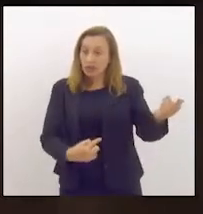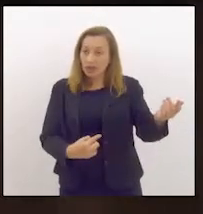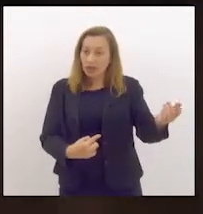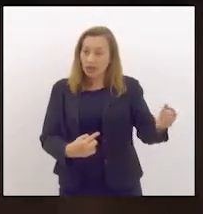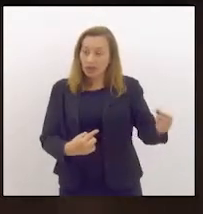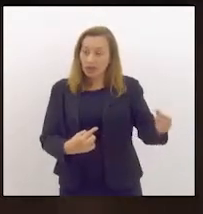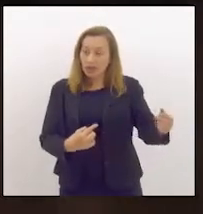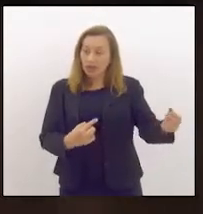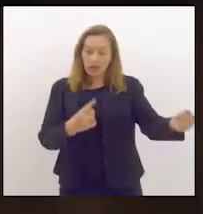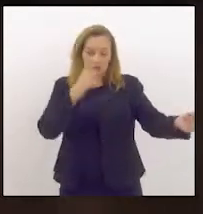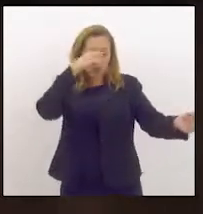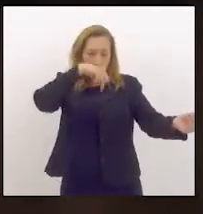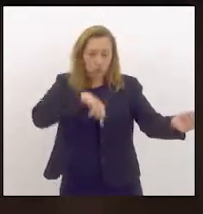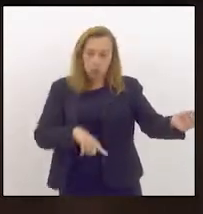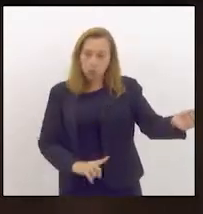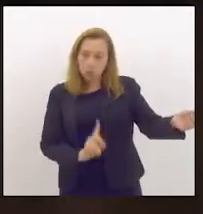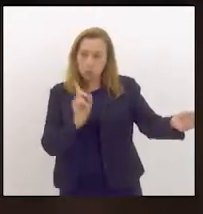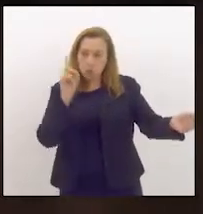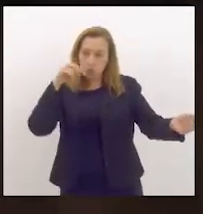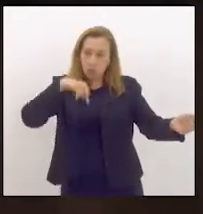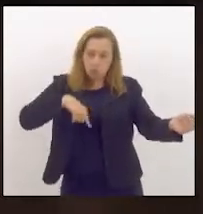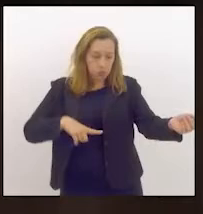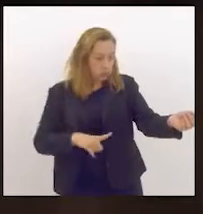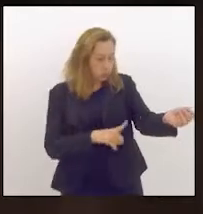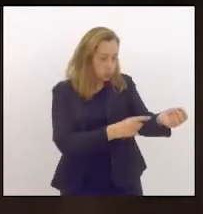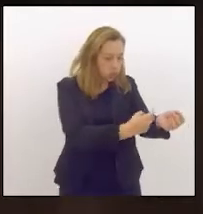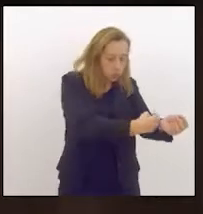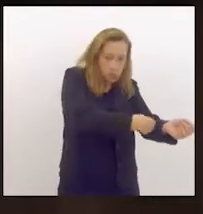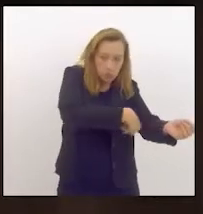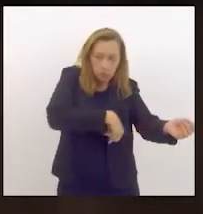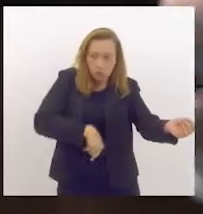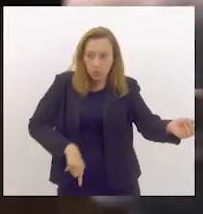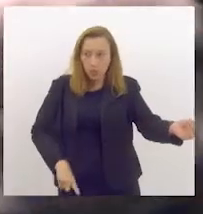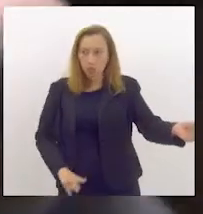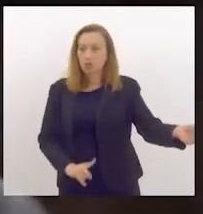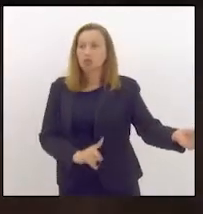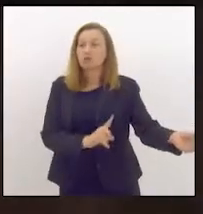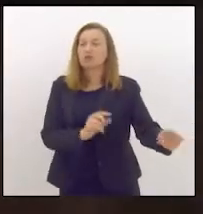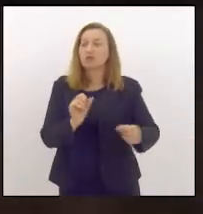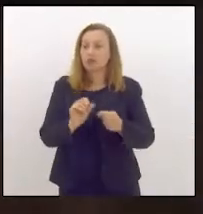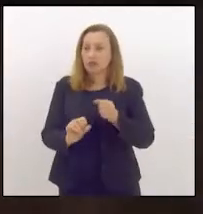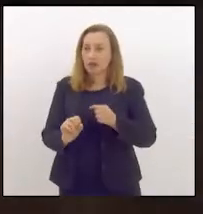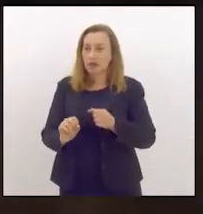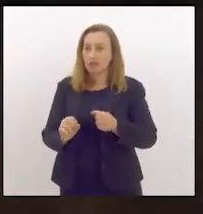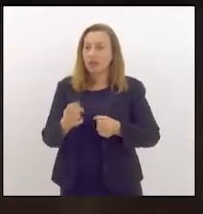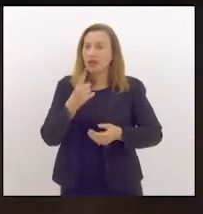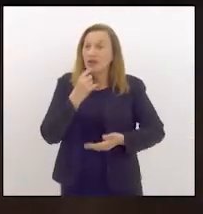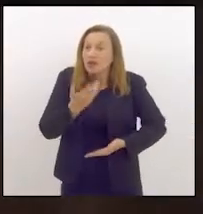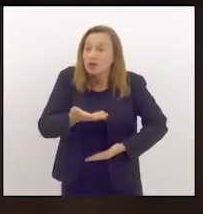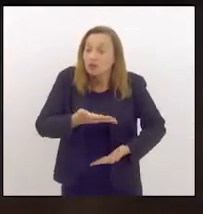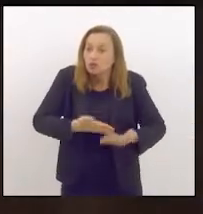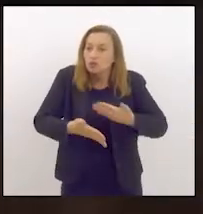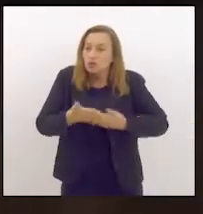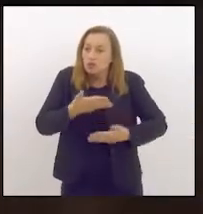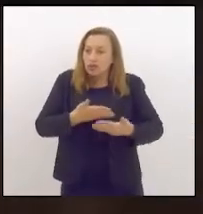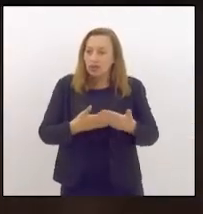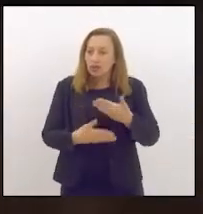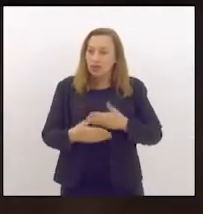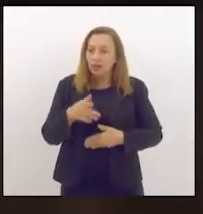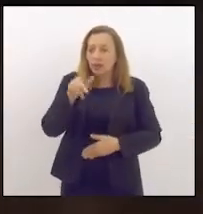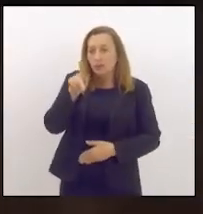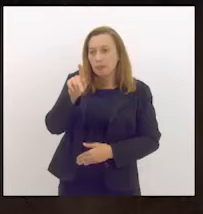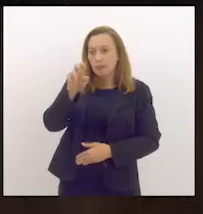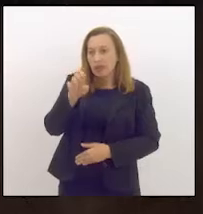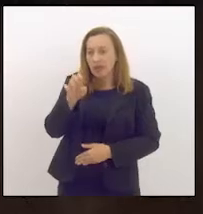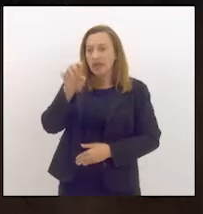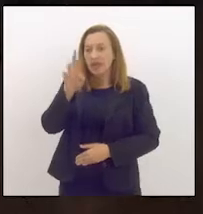entra na máquina e vai embora e você faz a diálise e a diálise peritonial você faz em